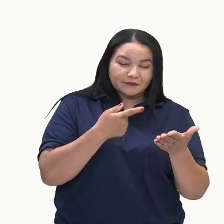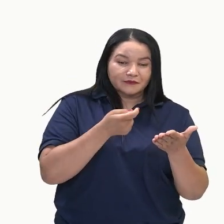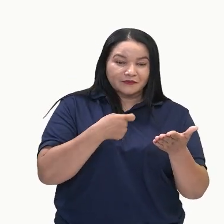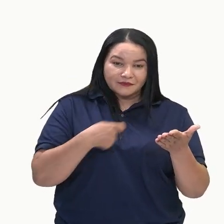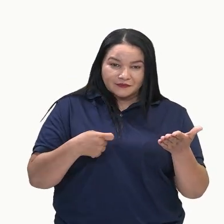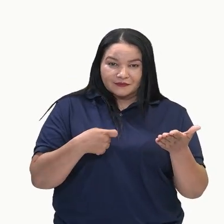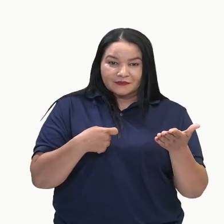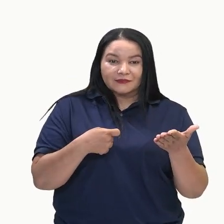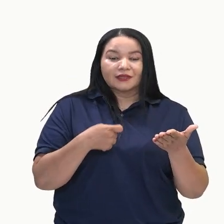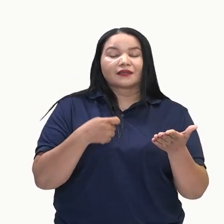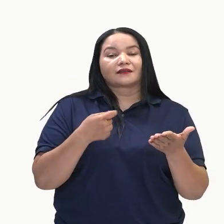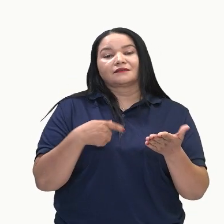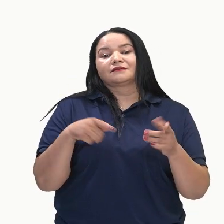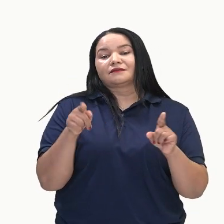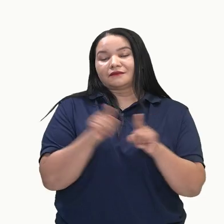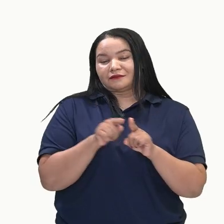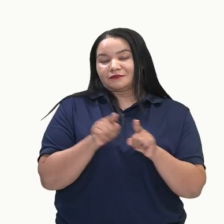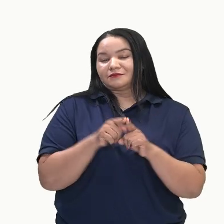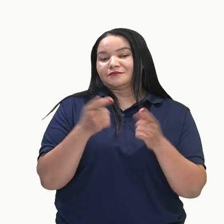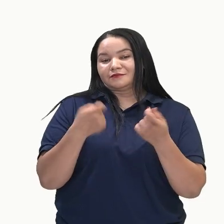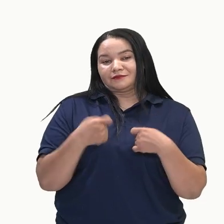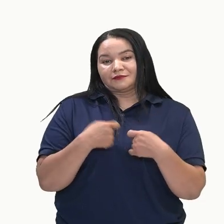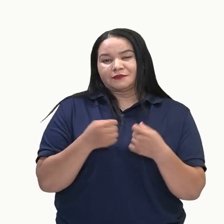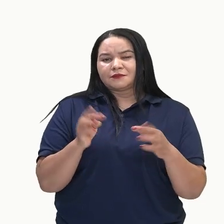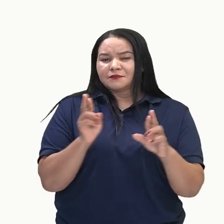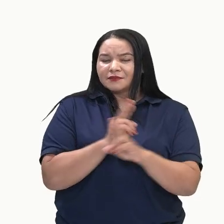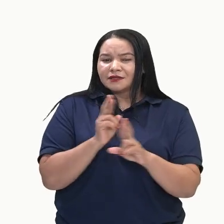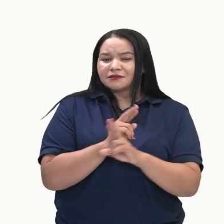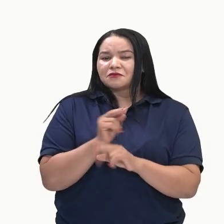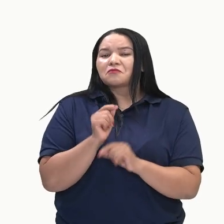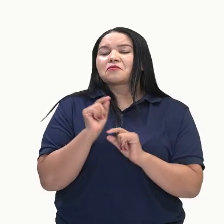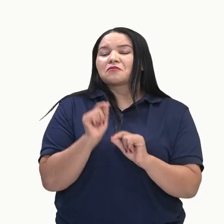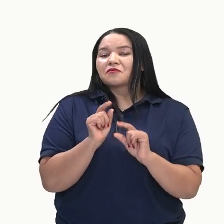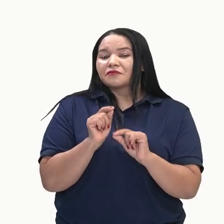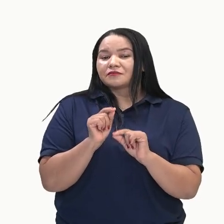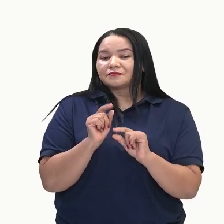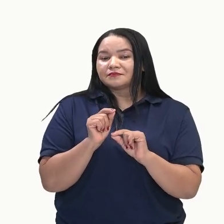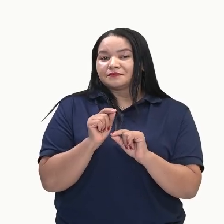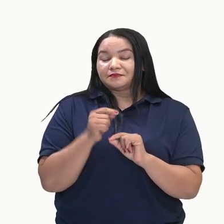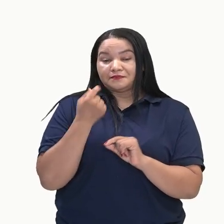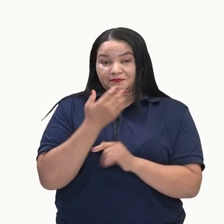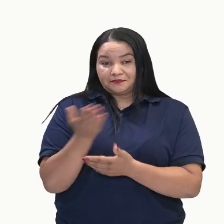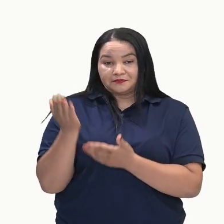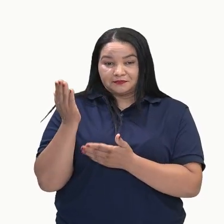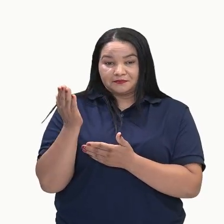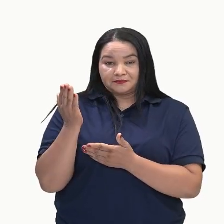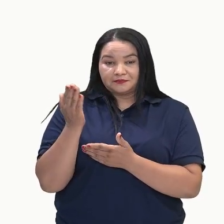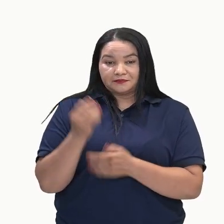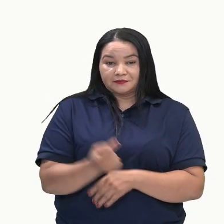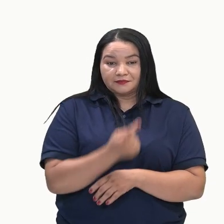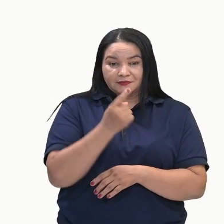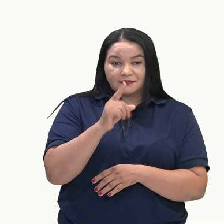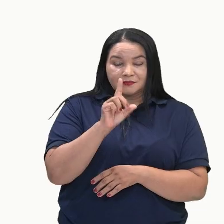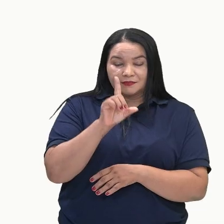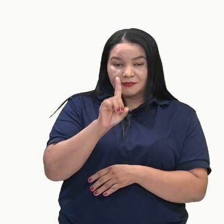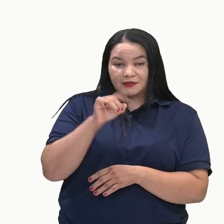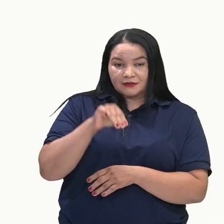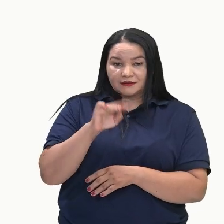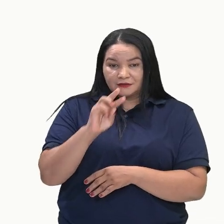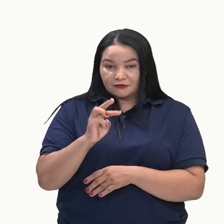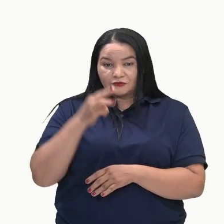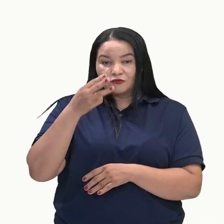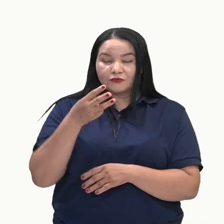achar a relação. Que relação é essa? 1 decímetro cúbico é igual a quantos